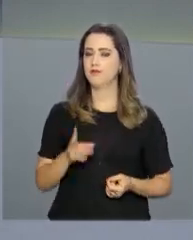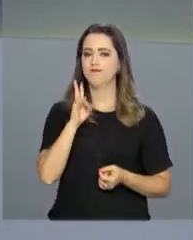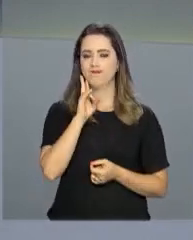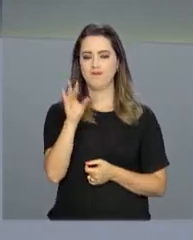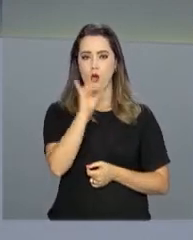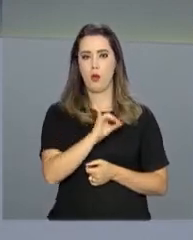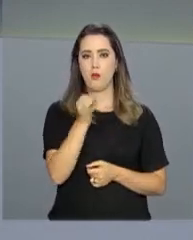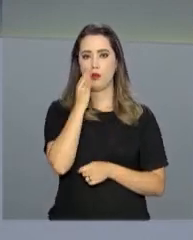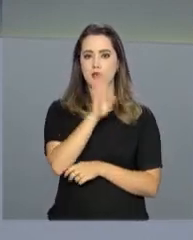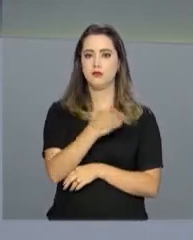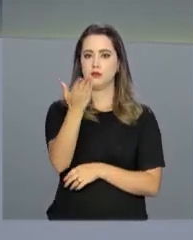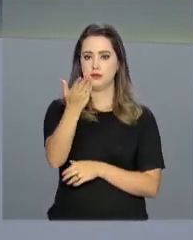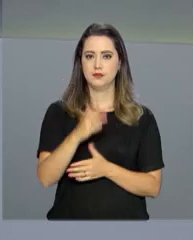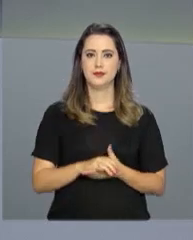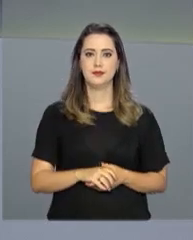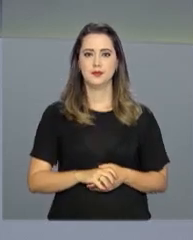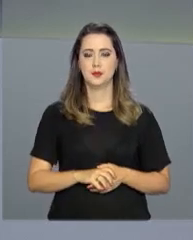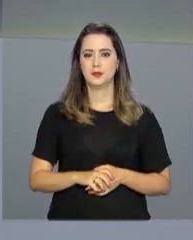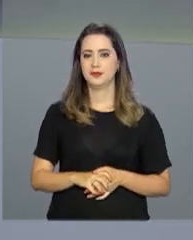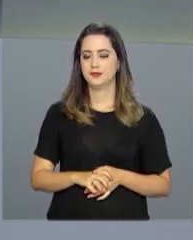tarde, Pablo.